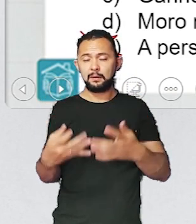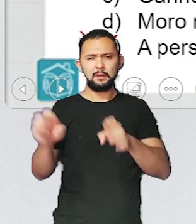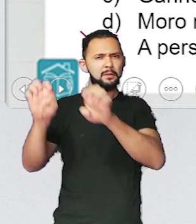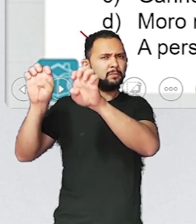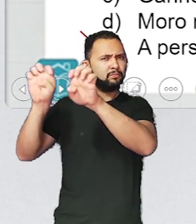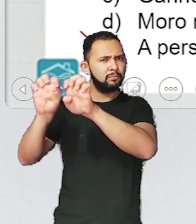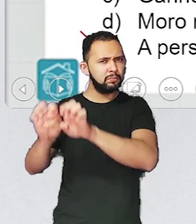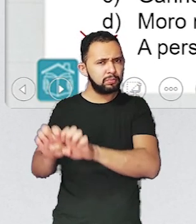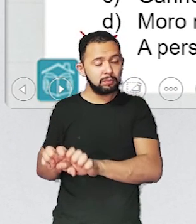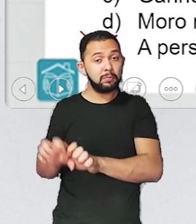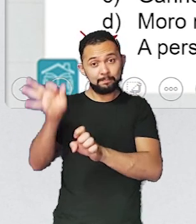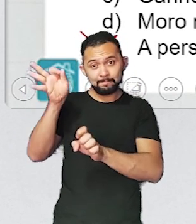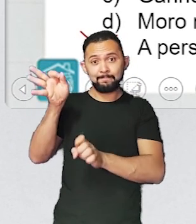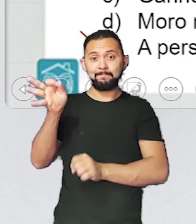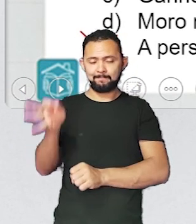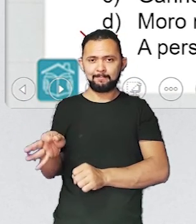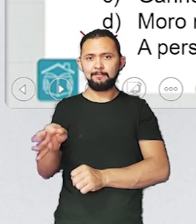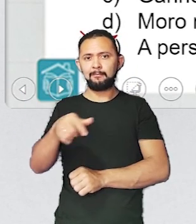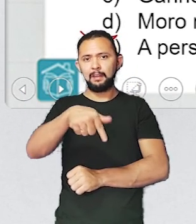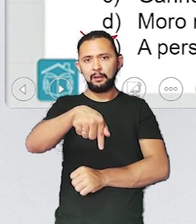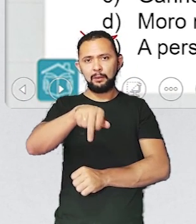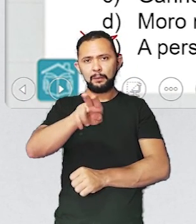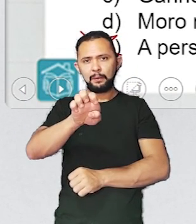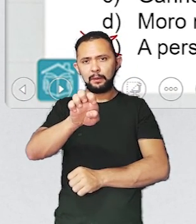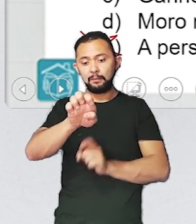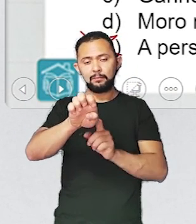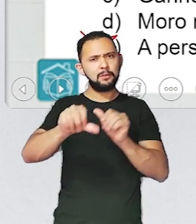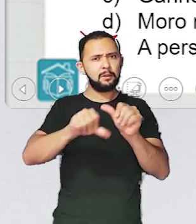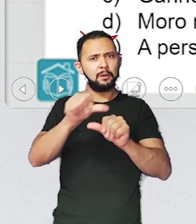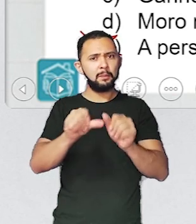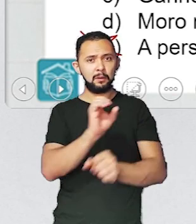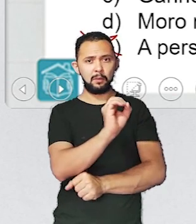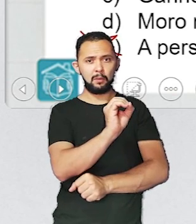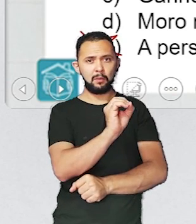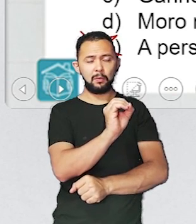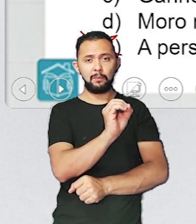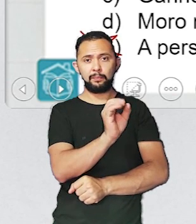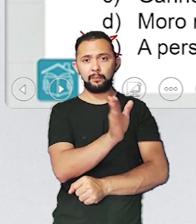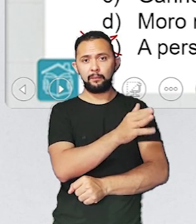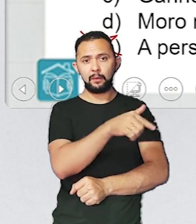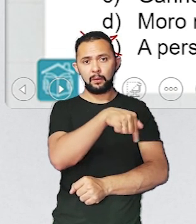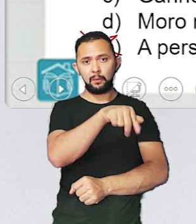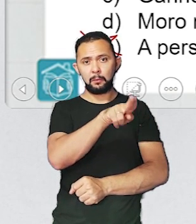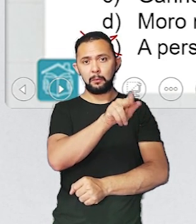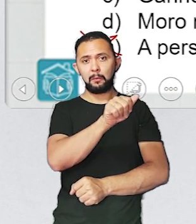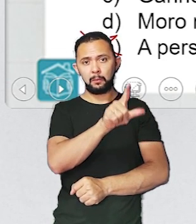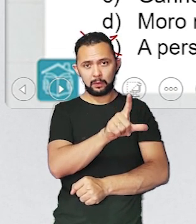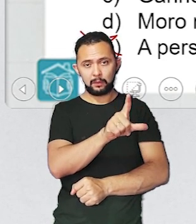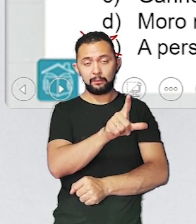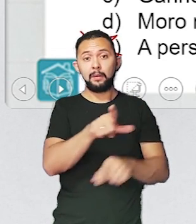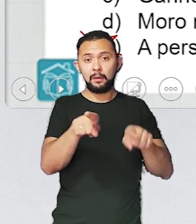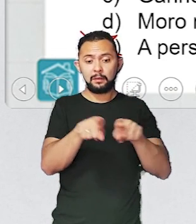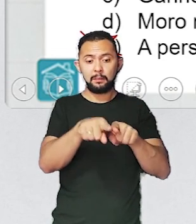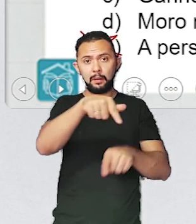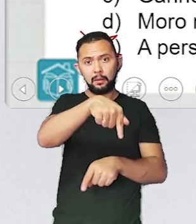scriptzinho que a gente deixou básico. O que, trocando pelo qual ou a qual e demais variações, certo? E